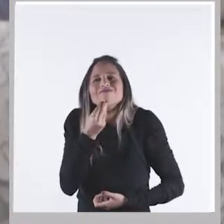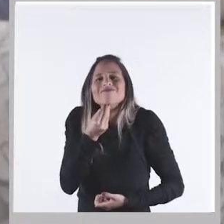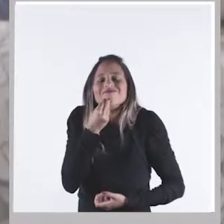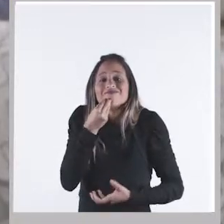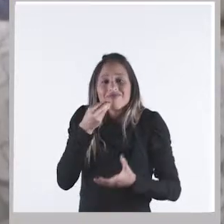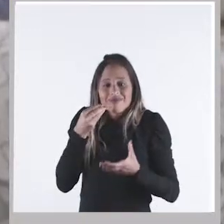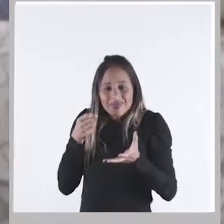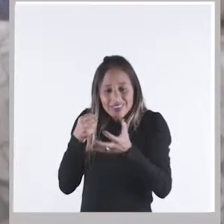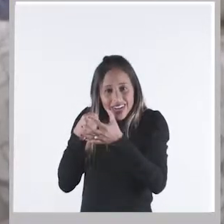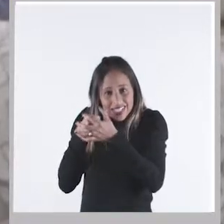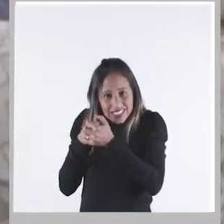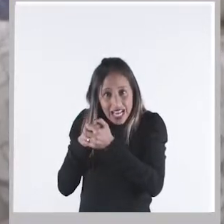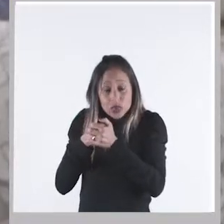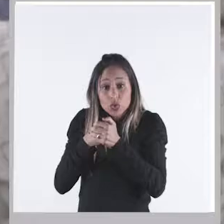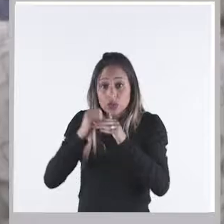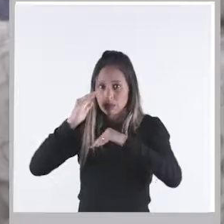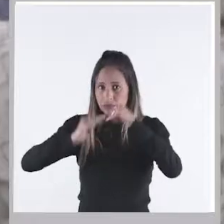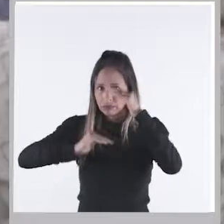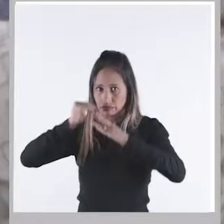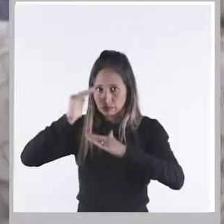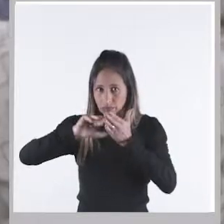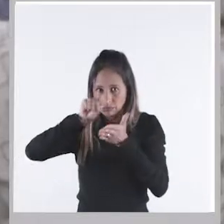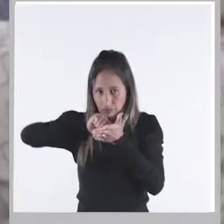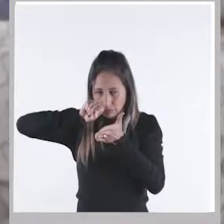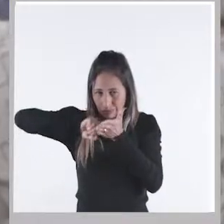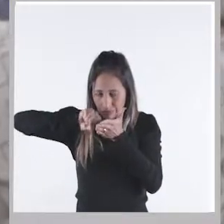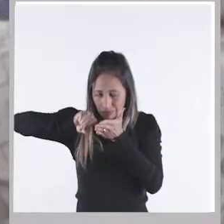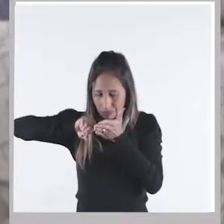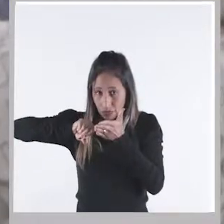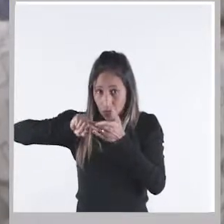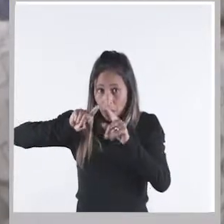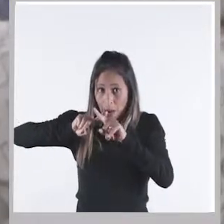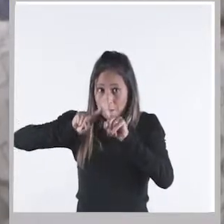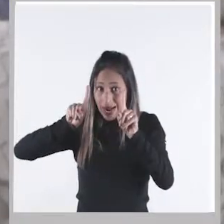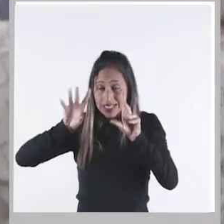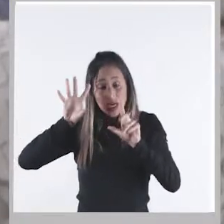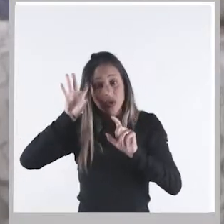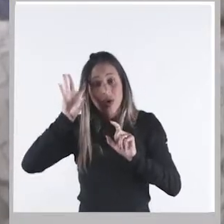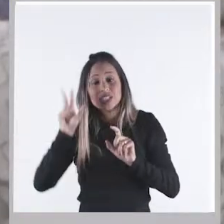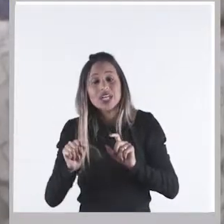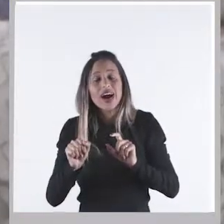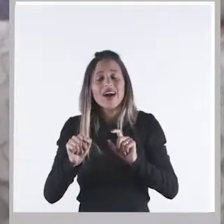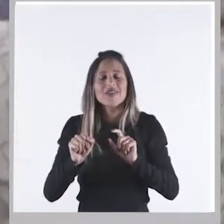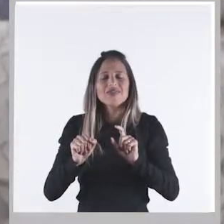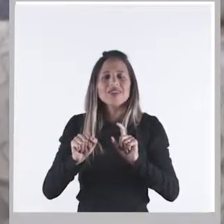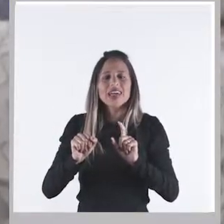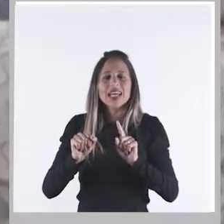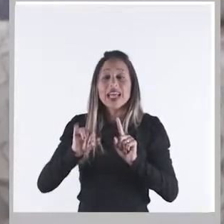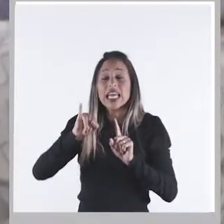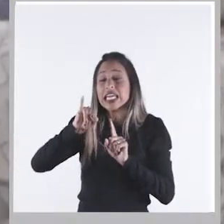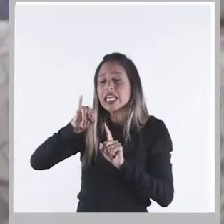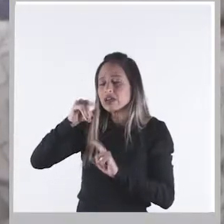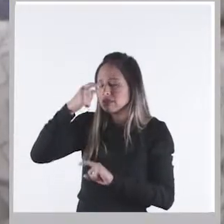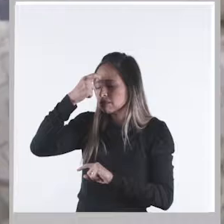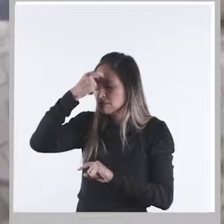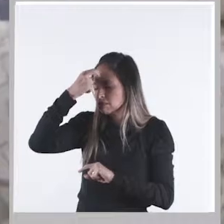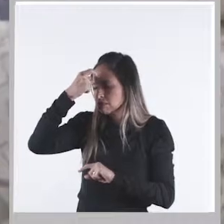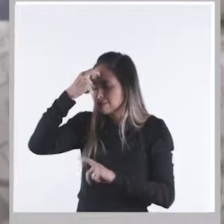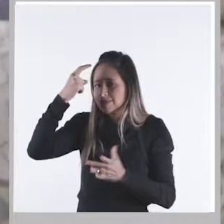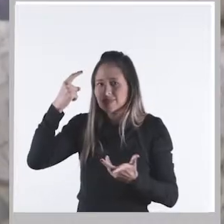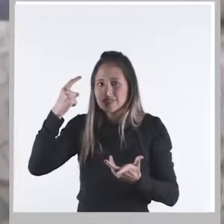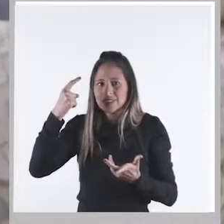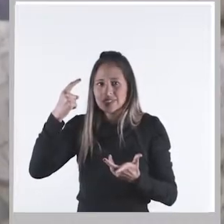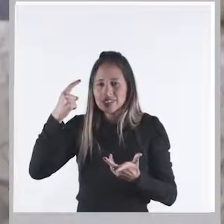oculto, né, de ser escritora, né, eu achava que não era... Eu acho que até inconscientemente, né? A